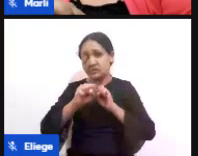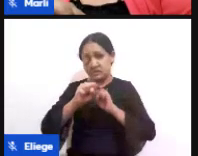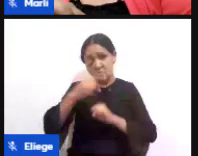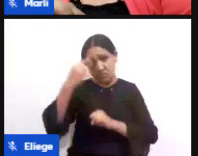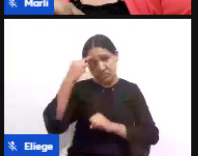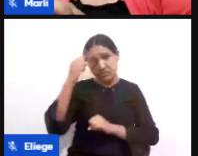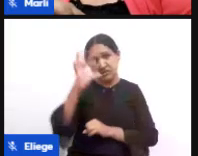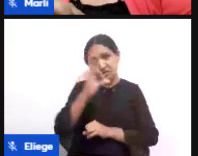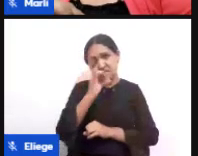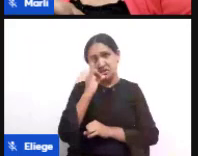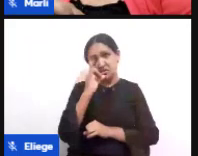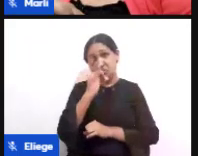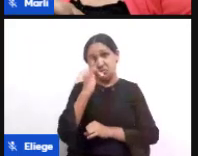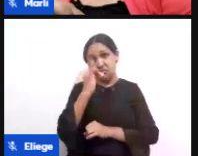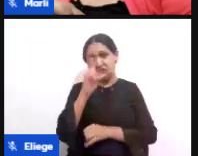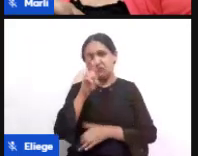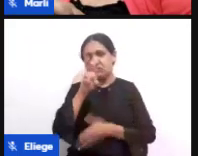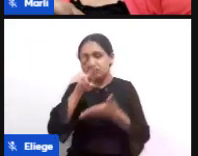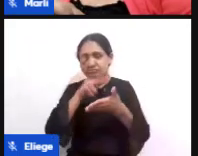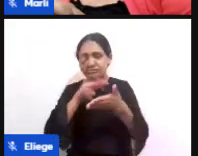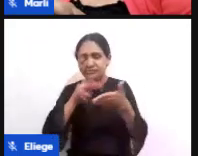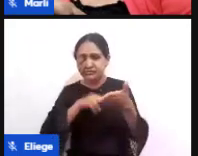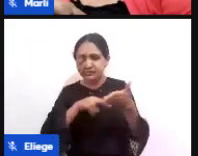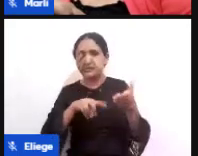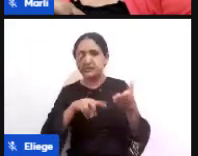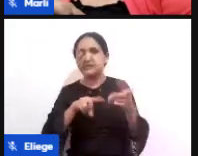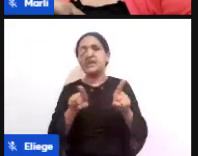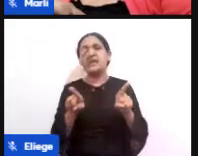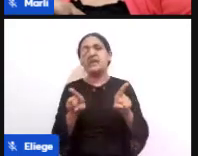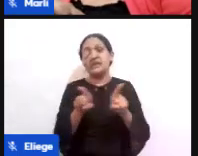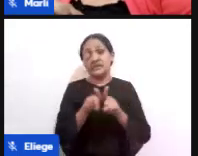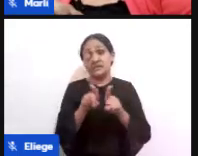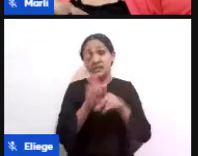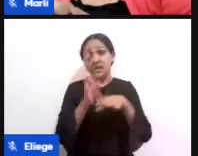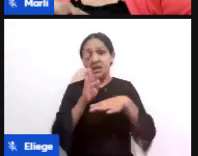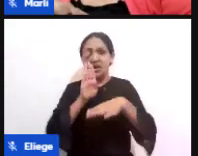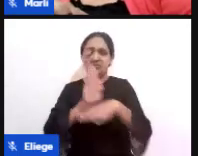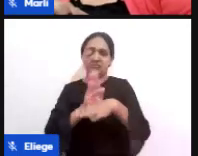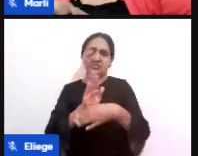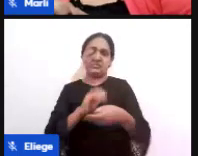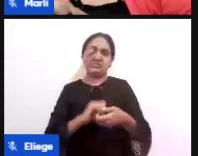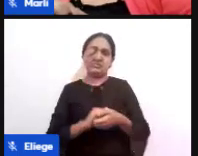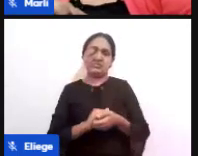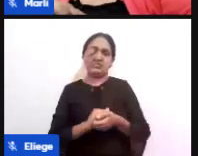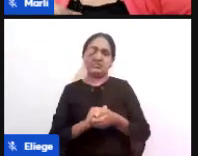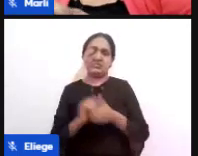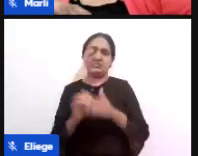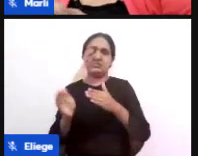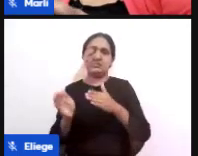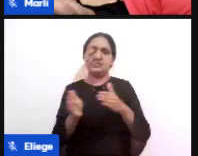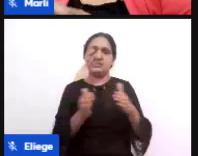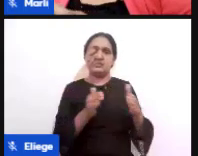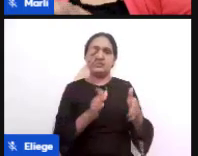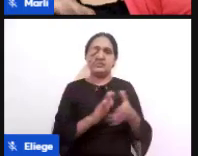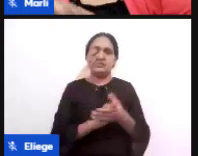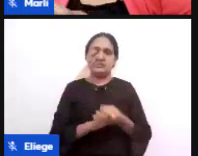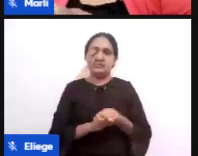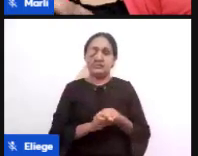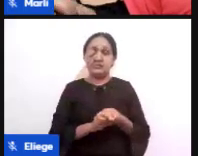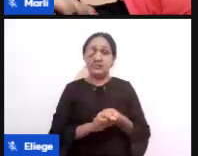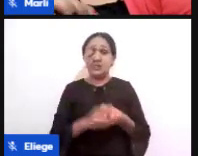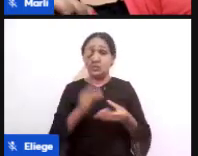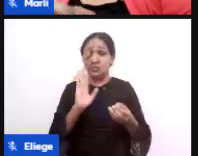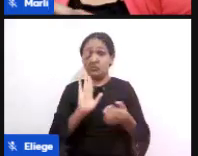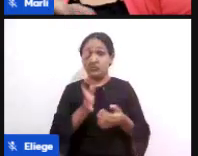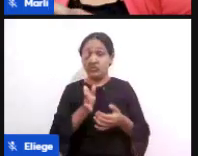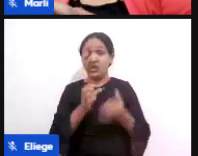vocês estarem lendo, dando uma olhada, que contribui muito. Próximo. Como eu disse, né?